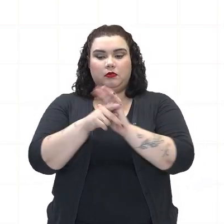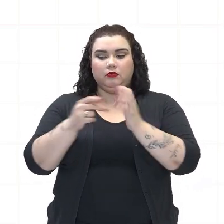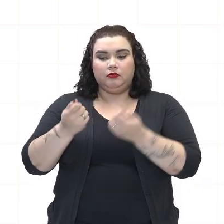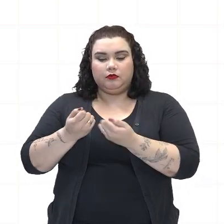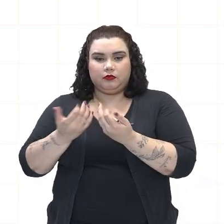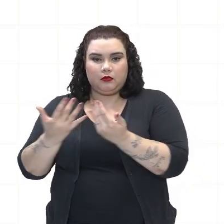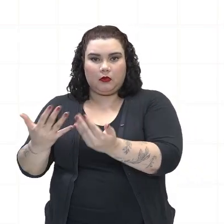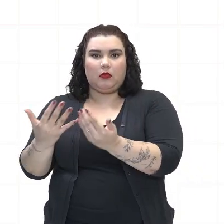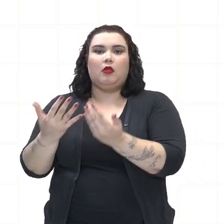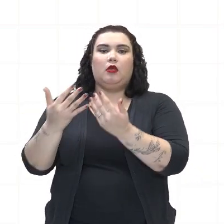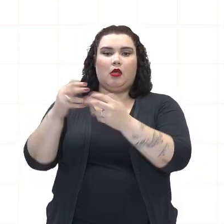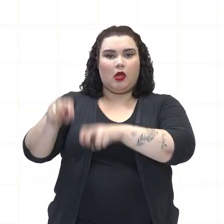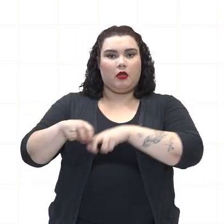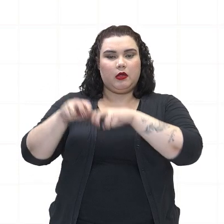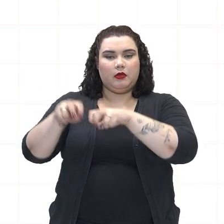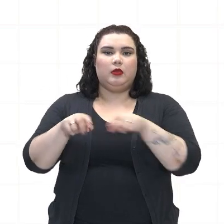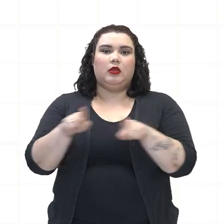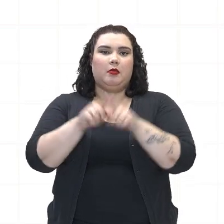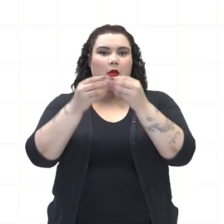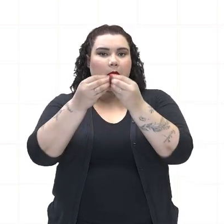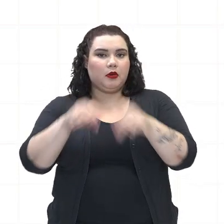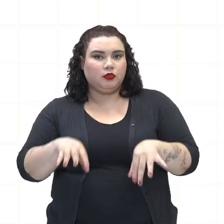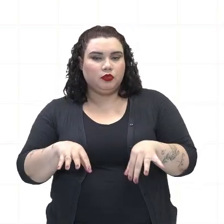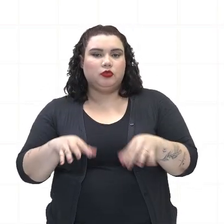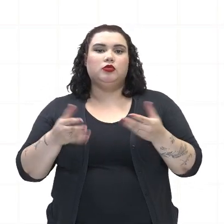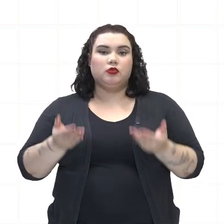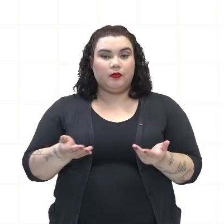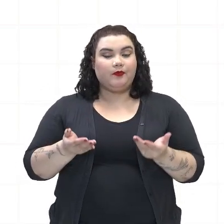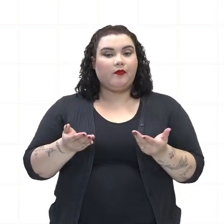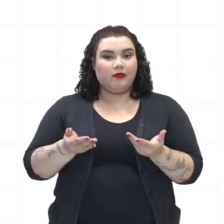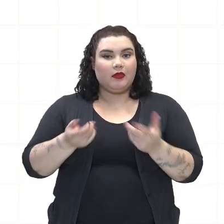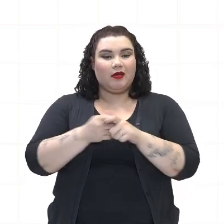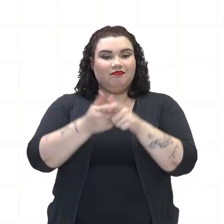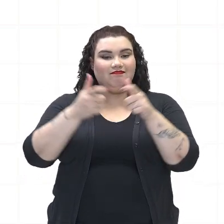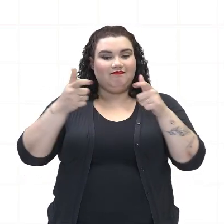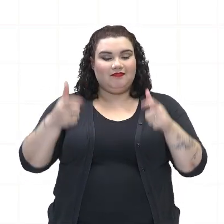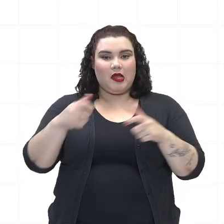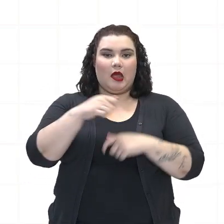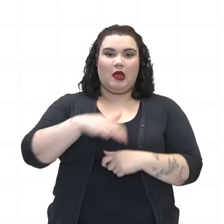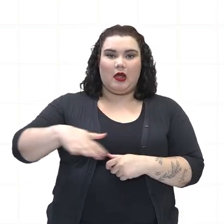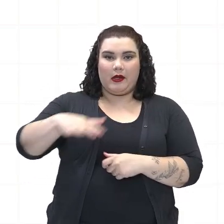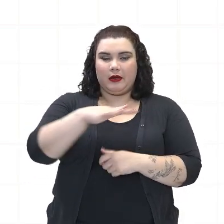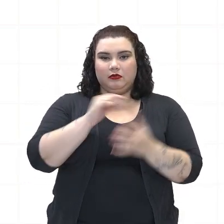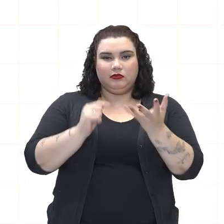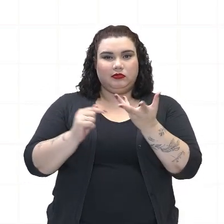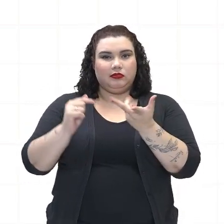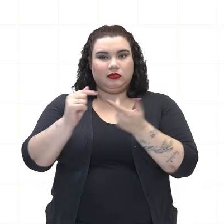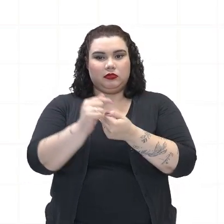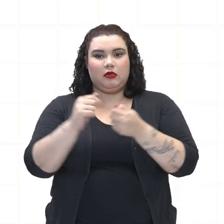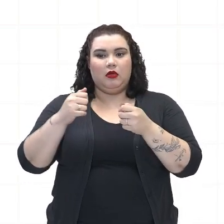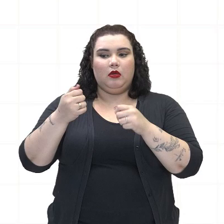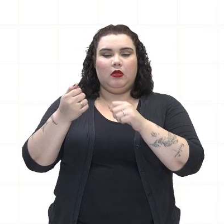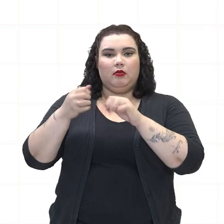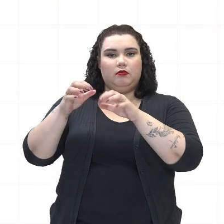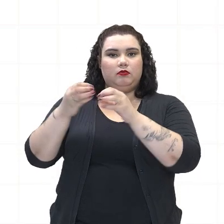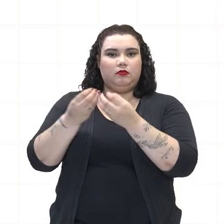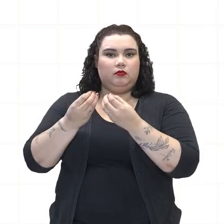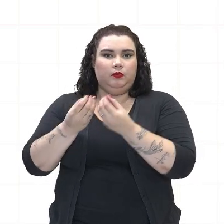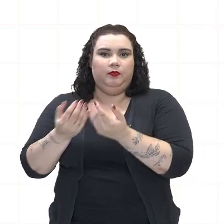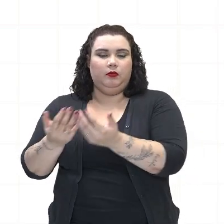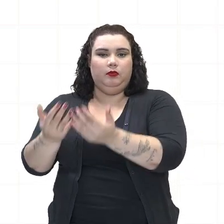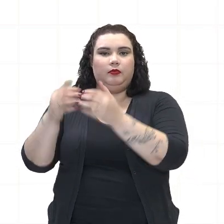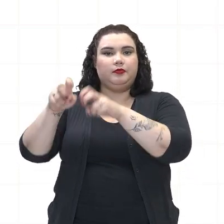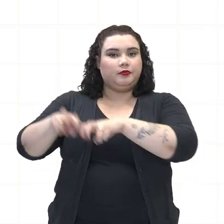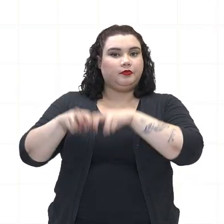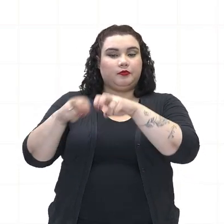também se prejudicou, né, com relação a isso. Então, grandes campos sem nenhuma produção, isso acabou gerando preocupação